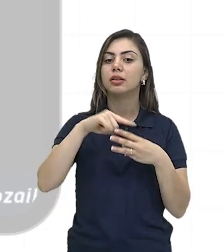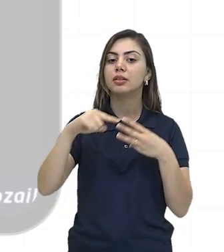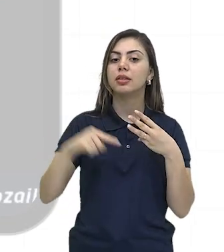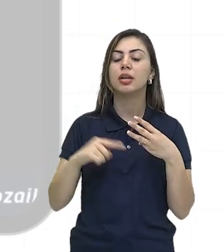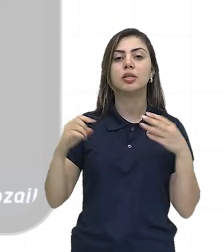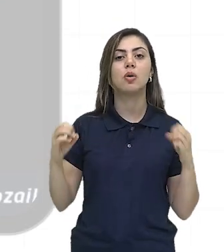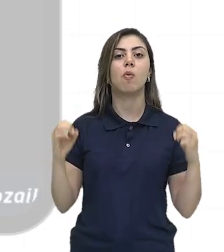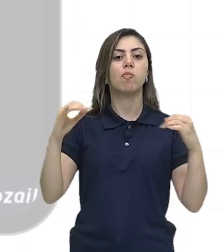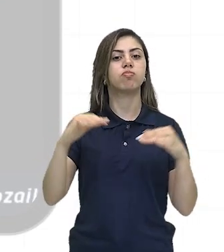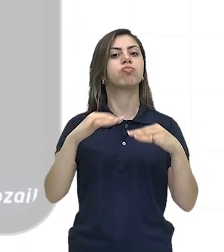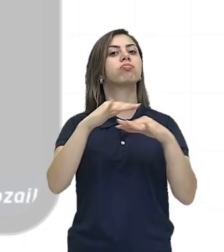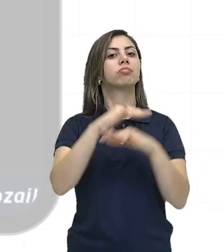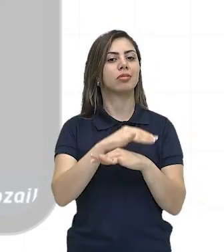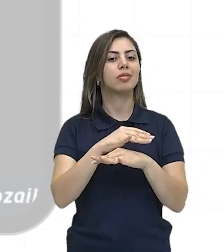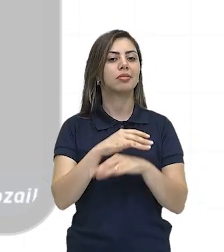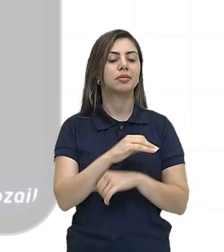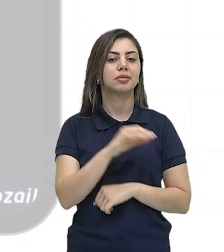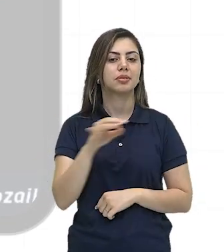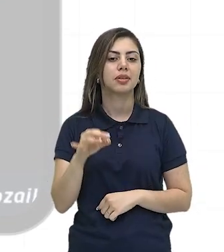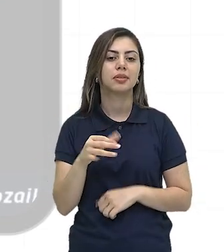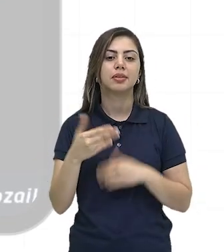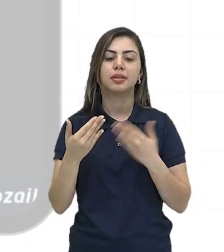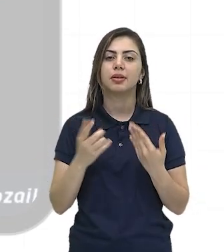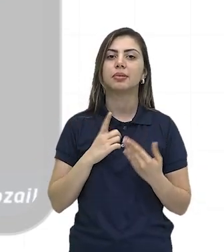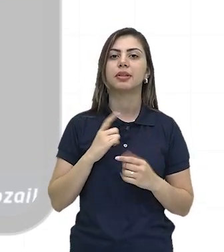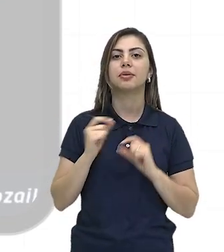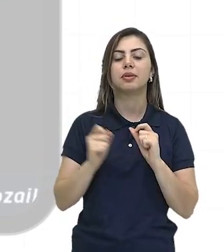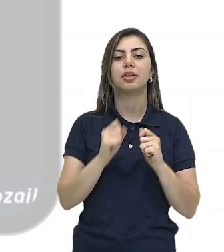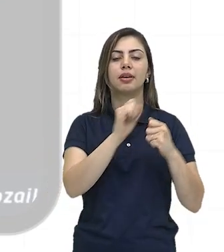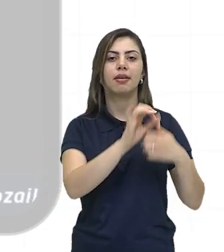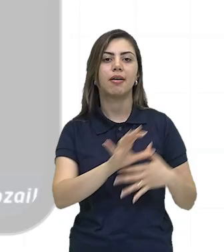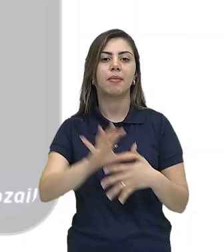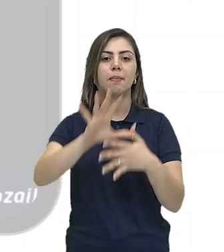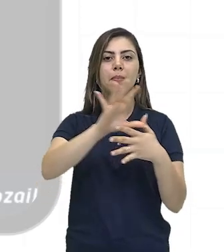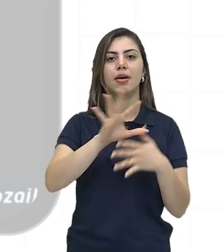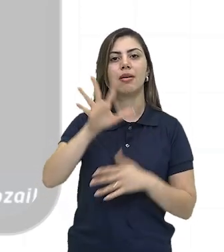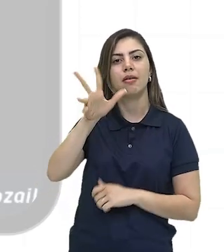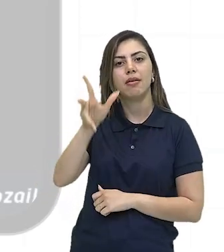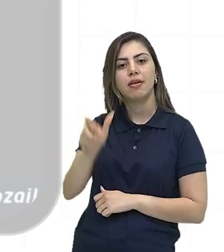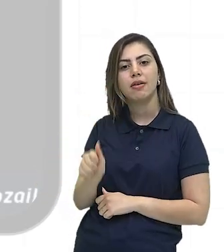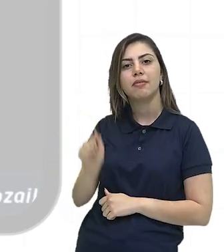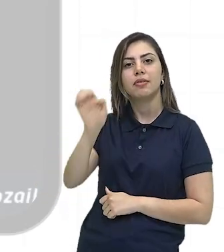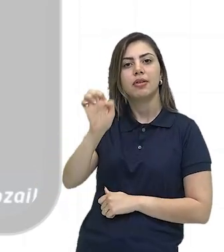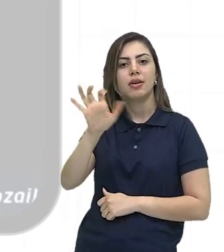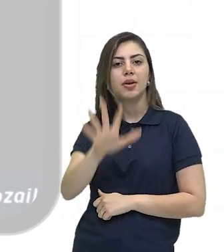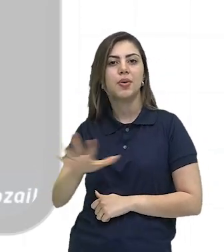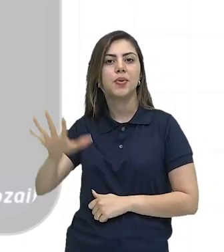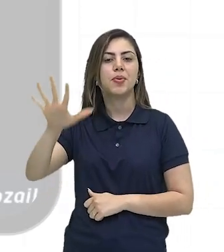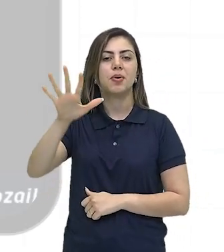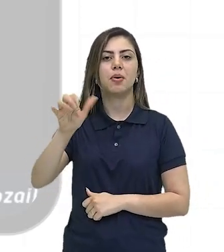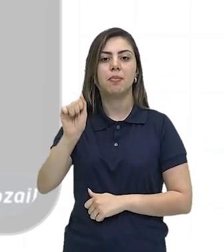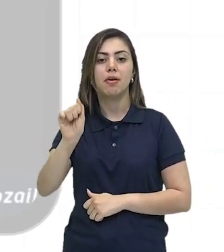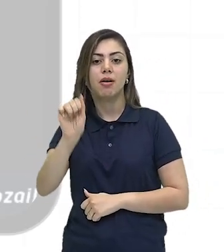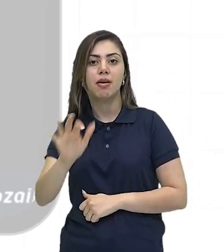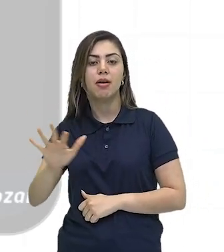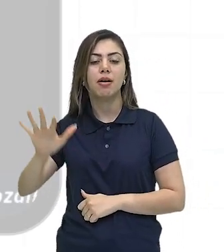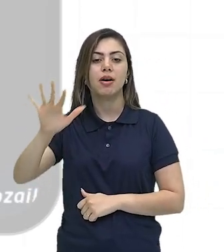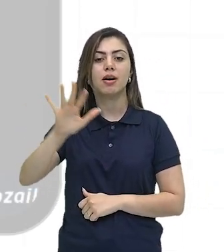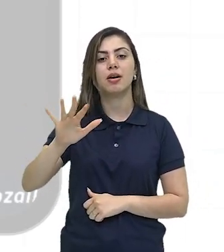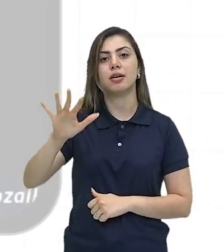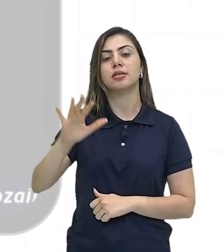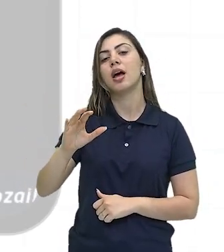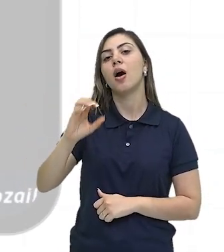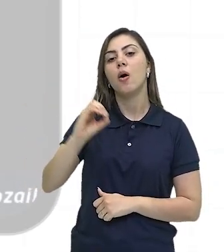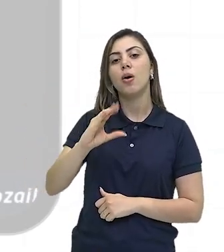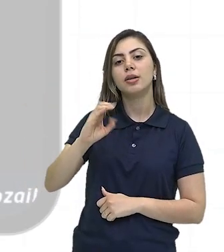grandes oceanos. E aí nós temos a América, a África, a Europa, a Ásia, a Oceania e